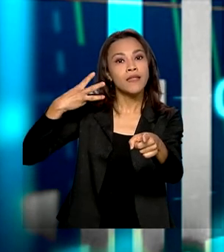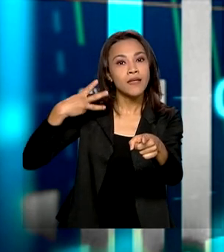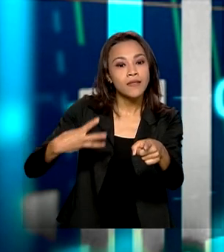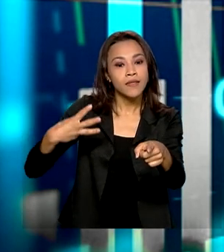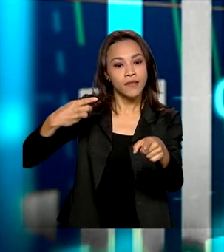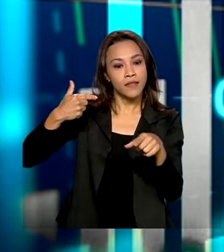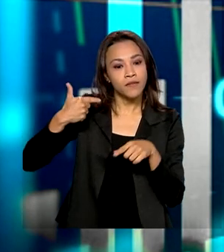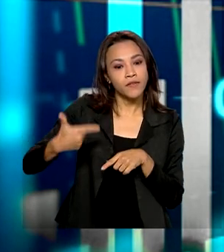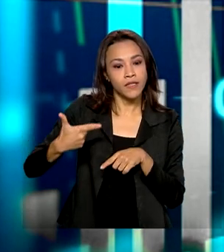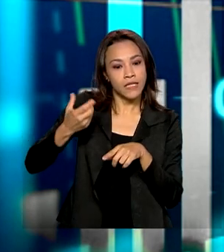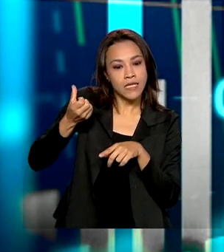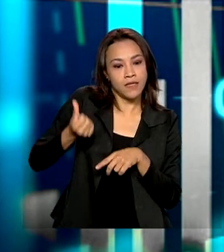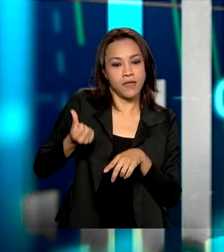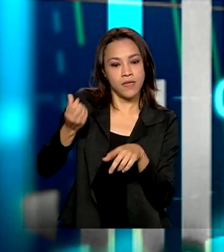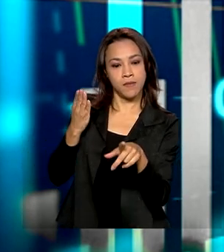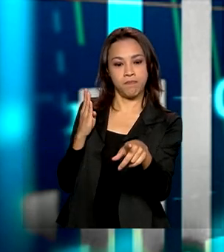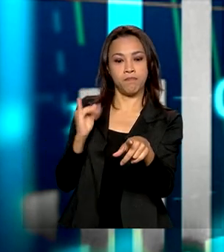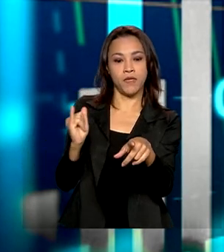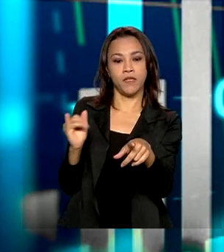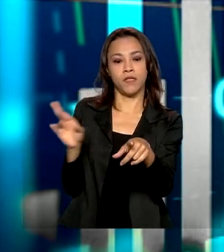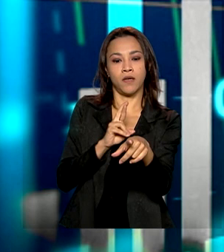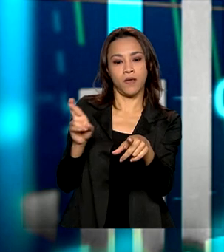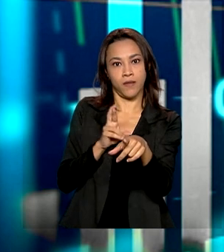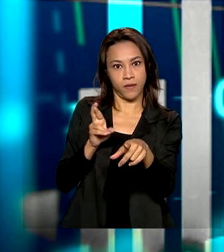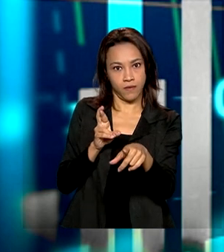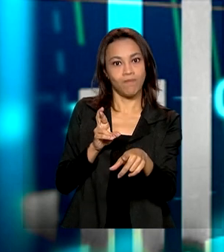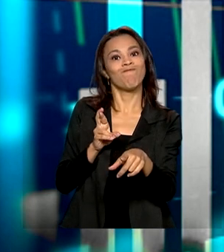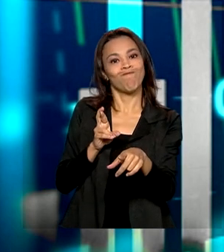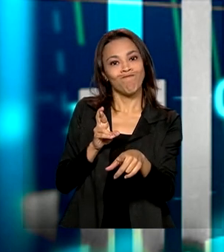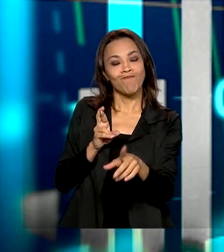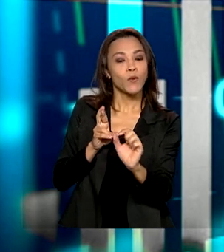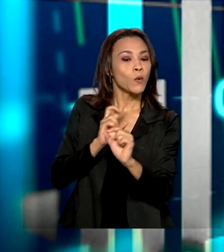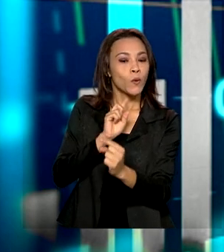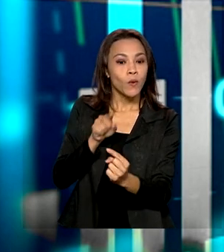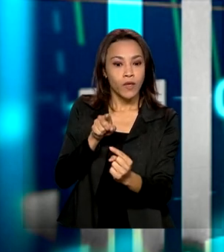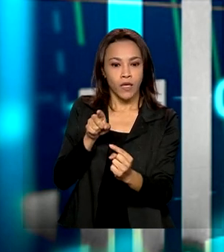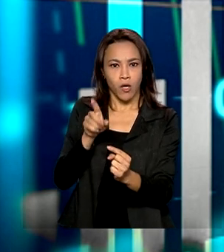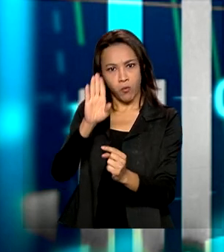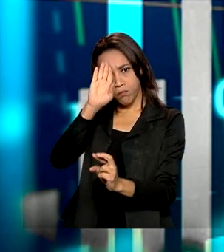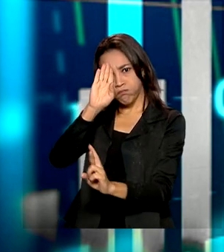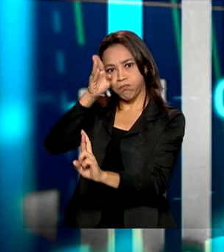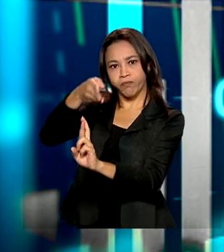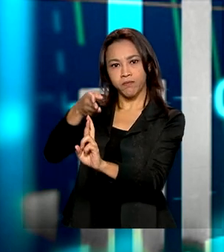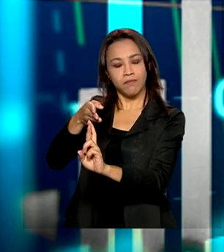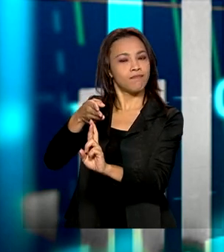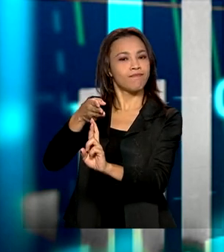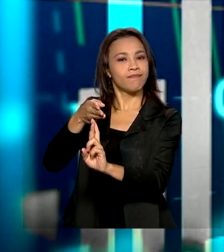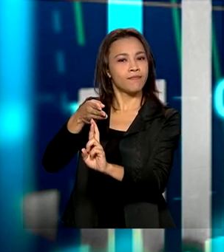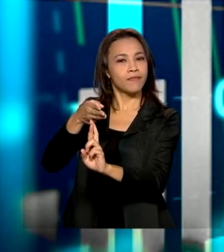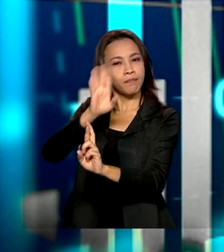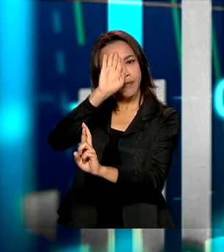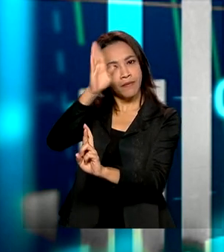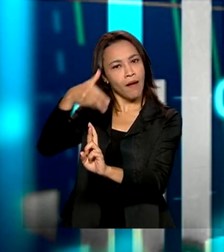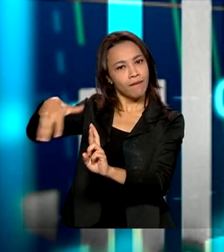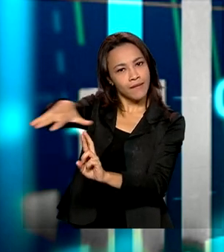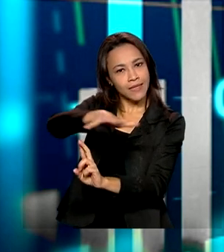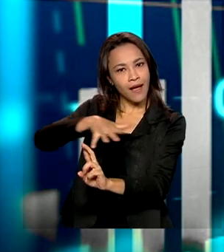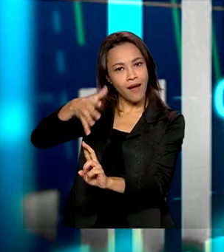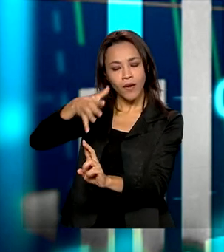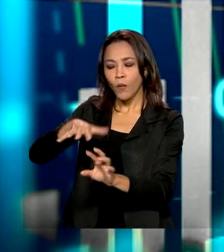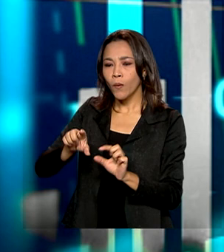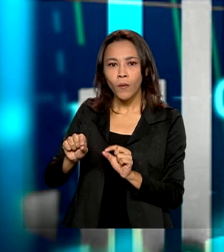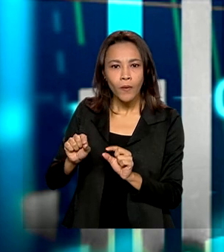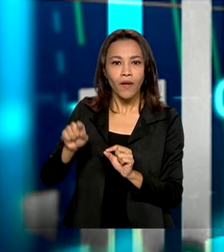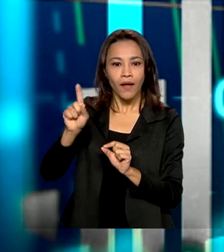de 326 bilhões de reais sendo que o grande carro-chefe desse recurso seja a área principal de